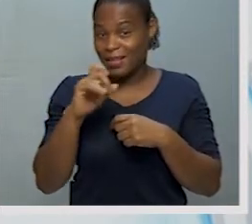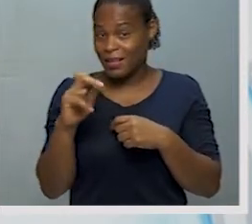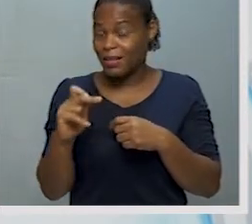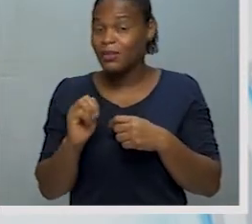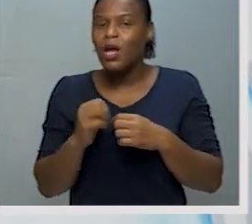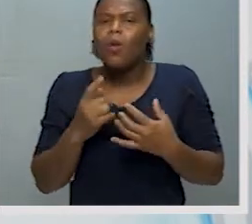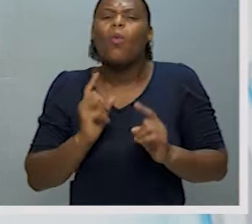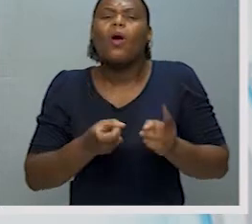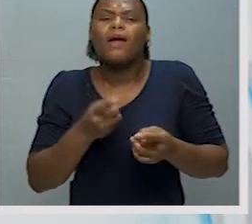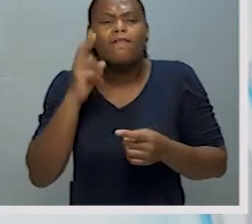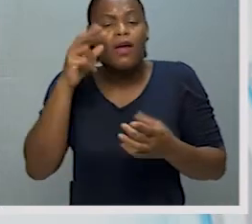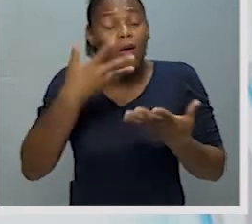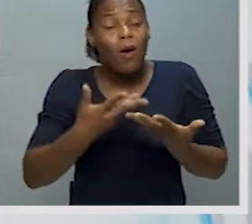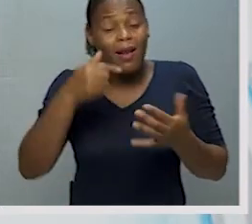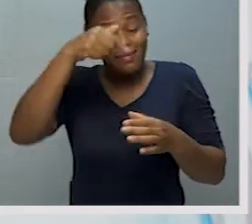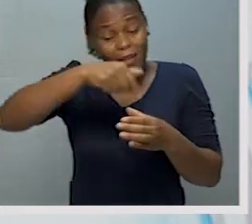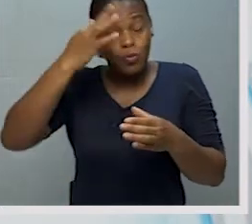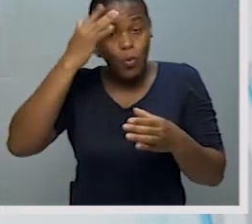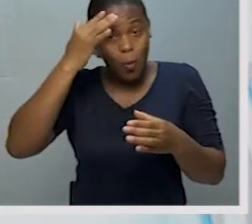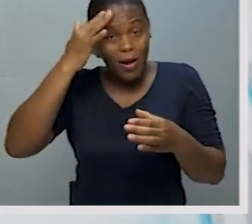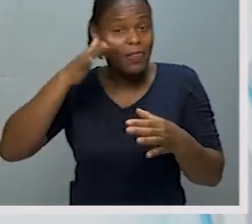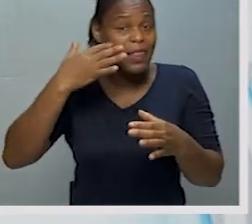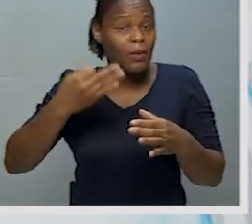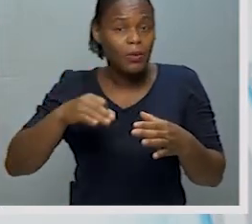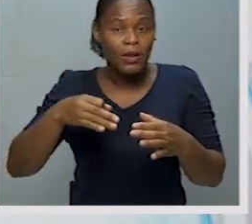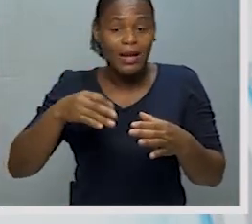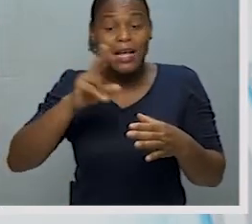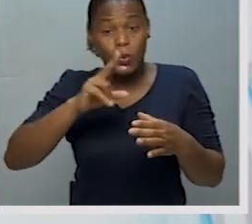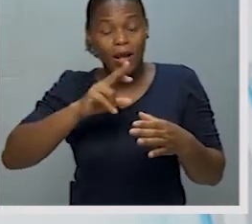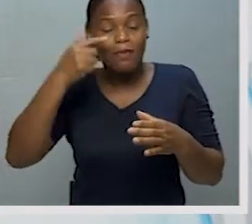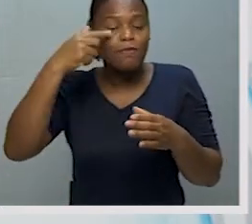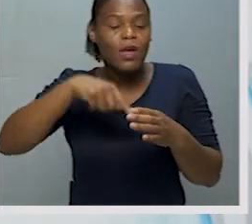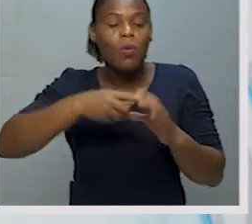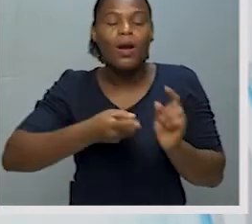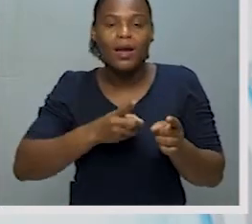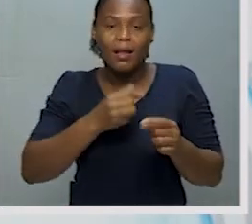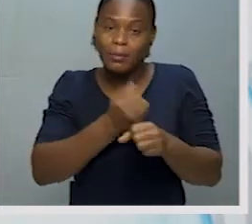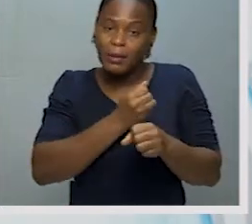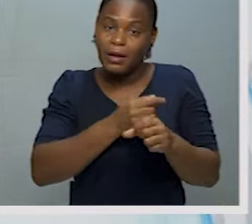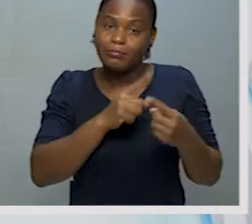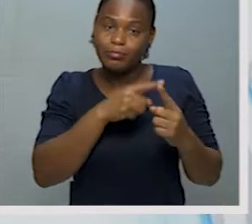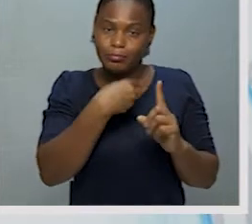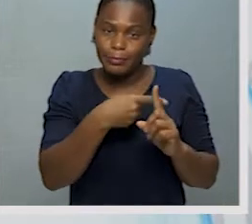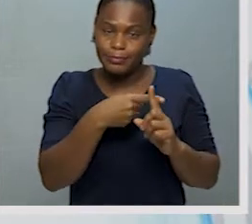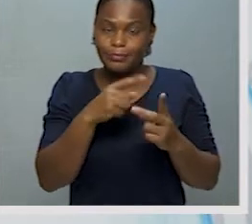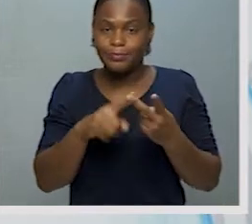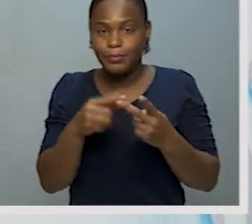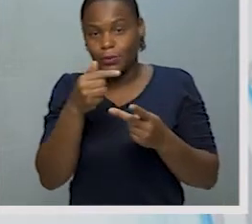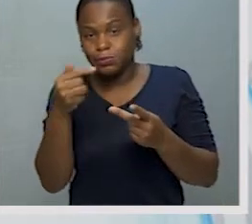agora dentro de números racionais? Operamos, não é? Com adição,